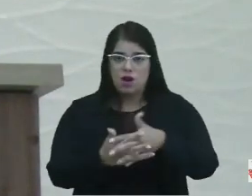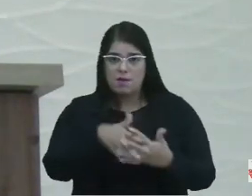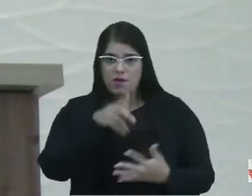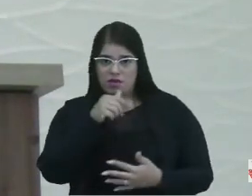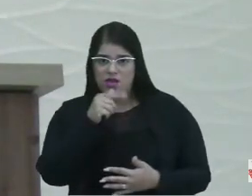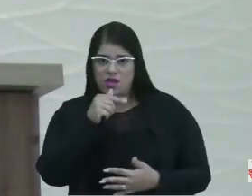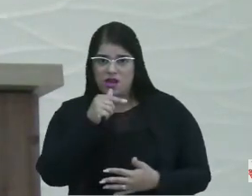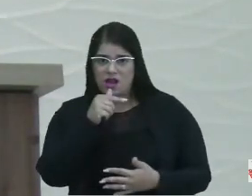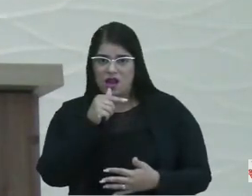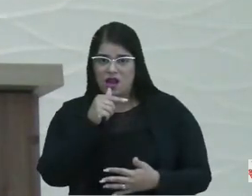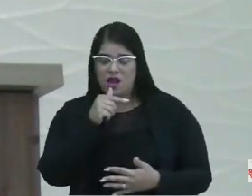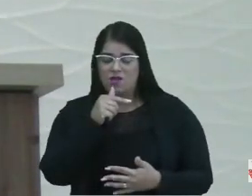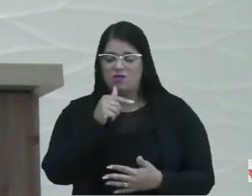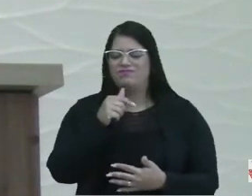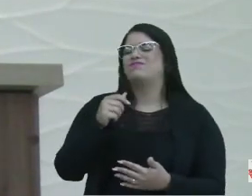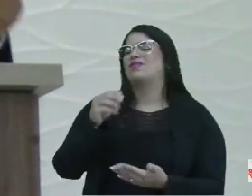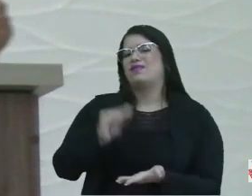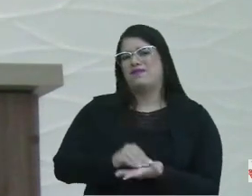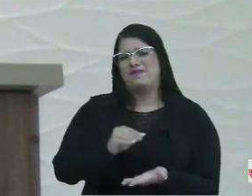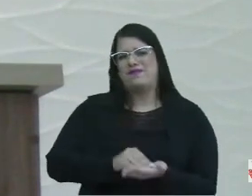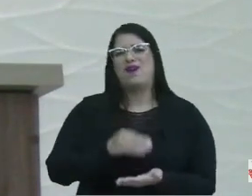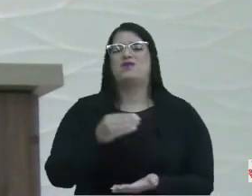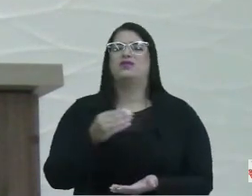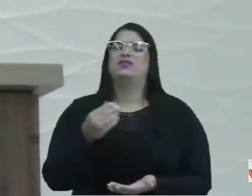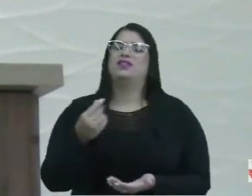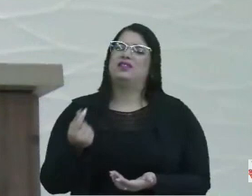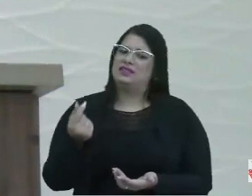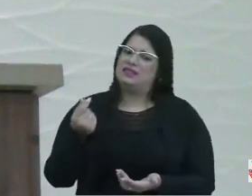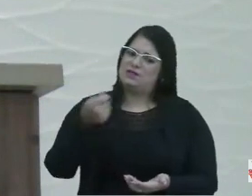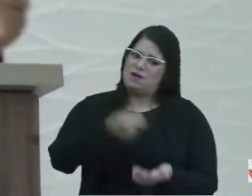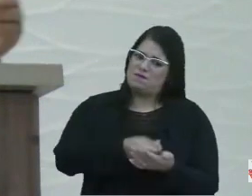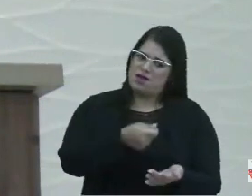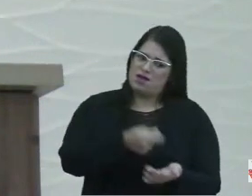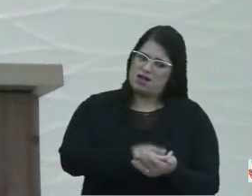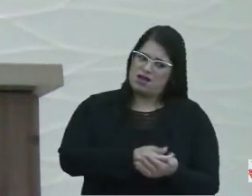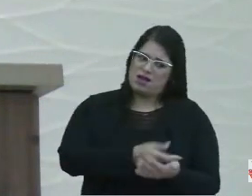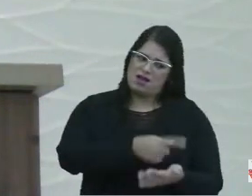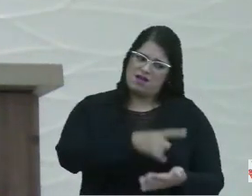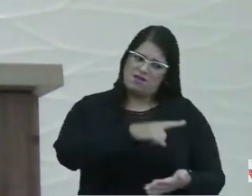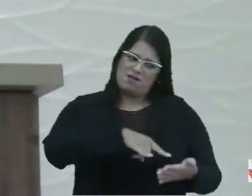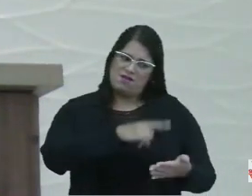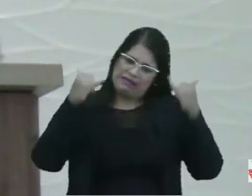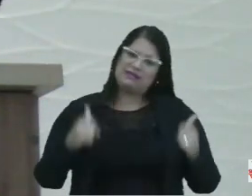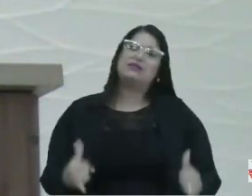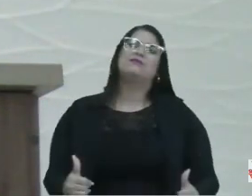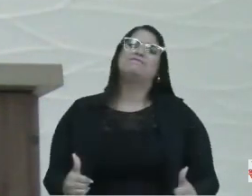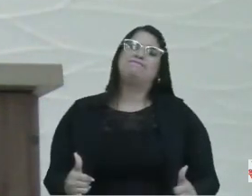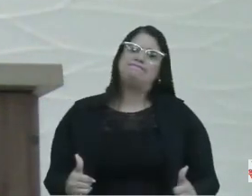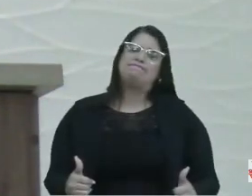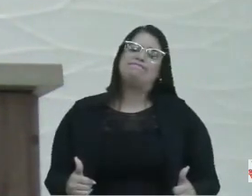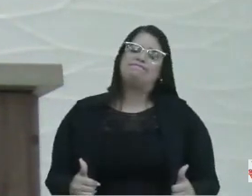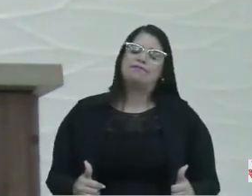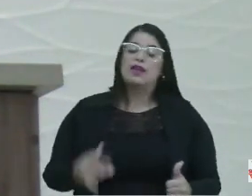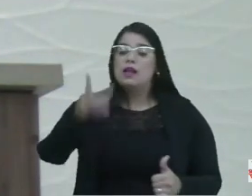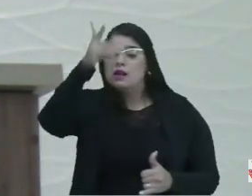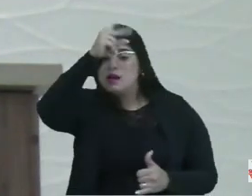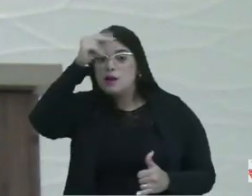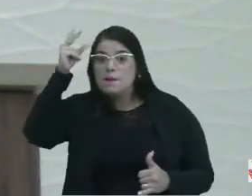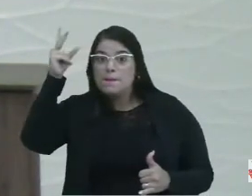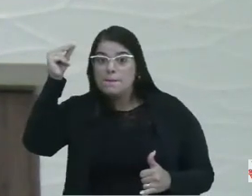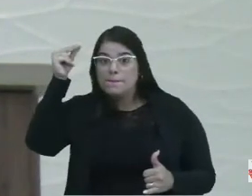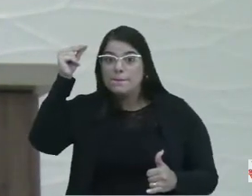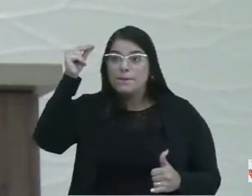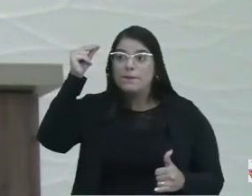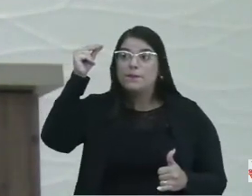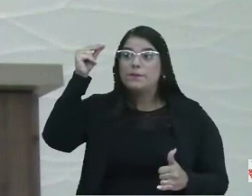de pagar a luz. E agora? Vamos fazer o quê? A prefeitura é